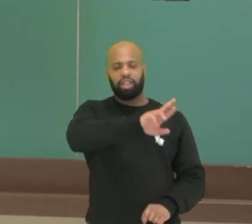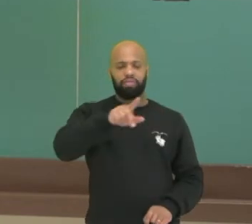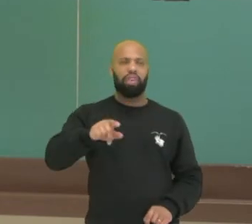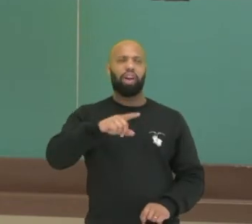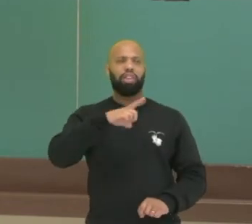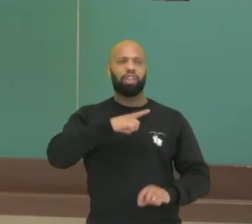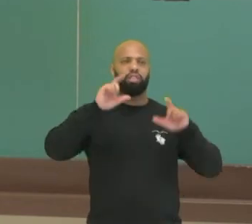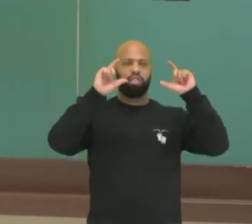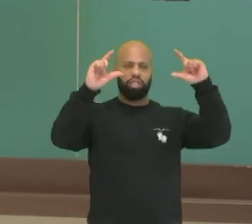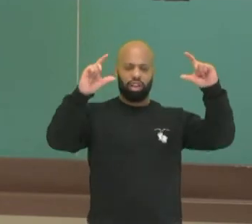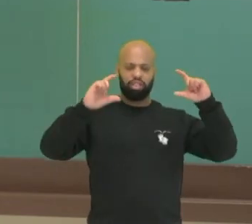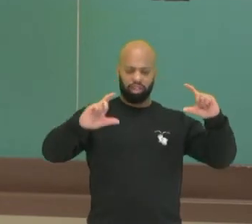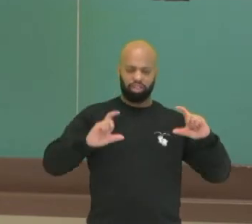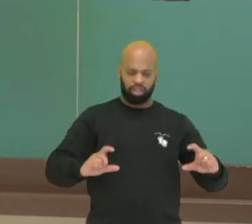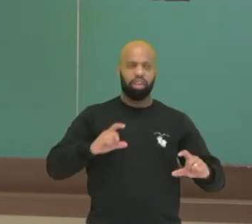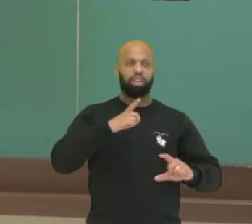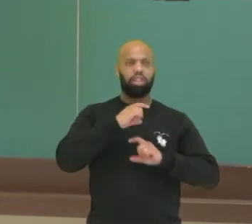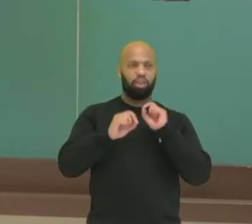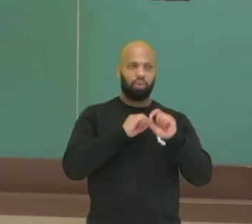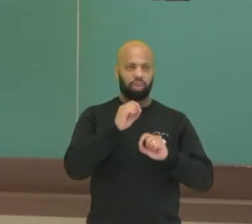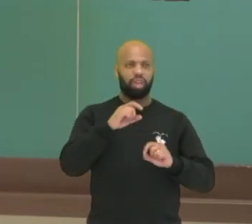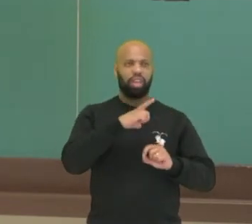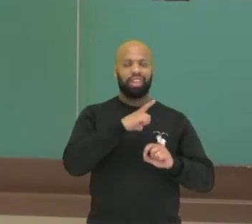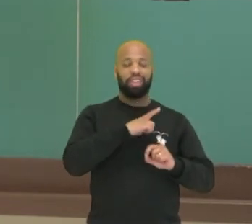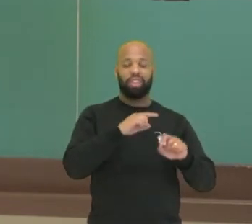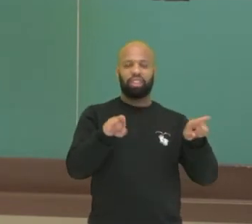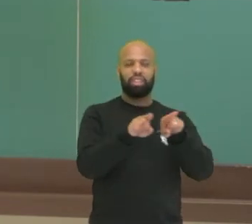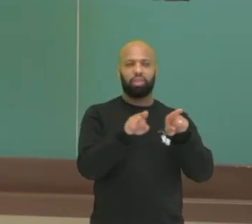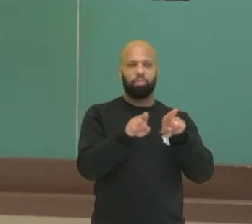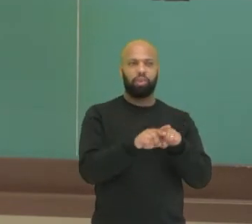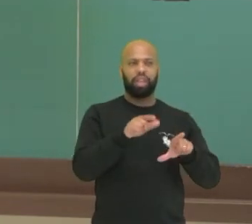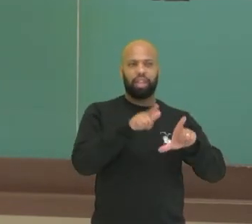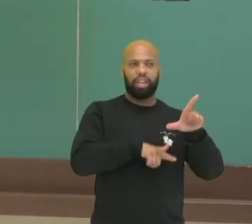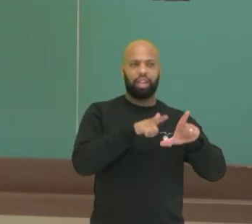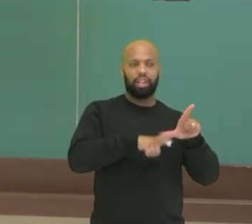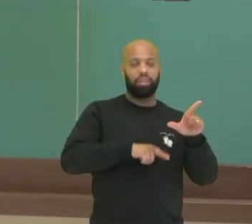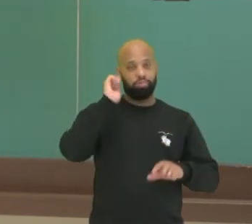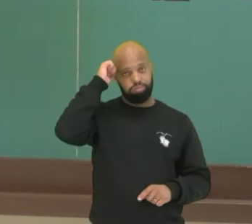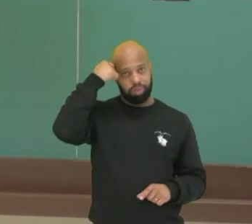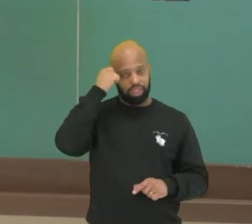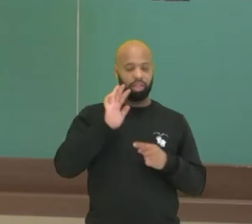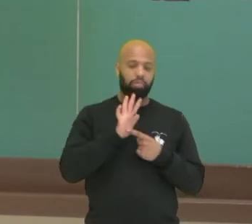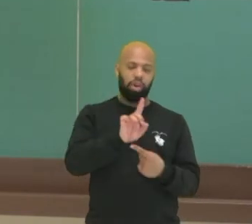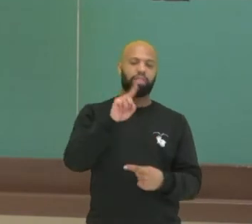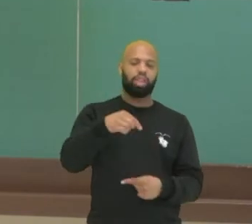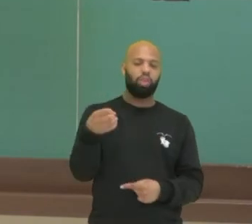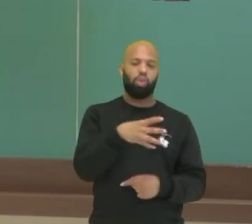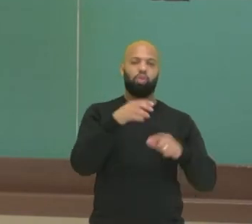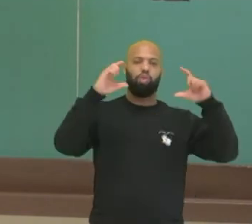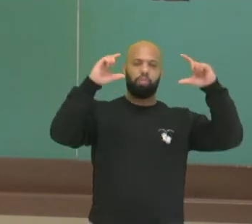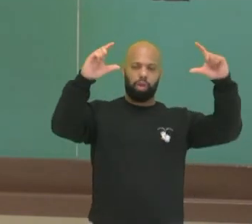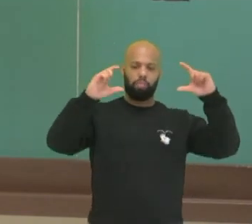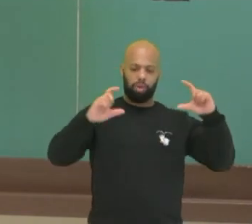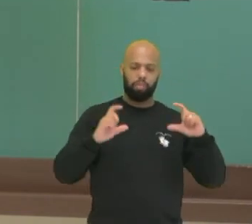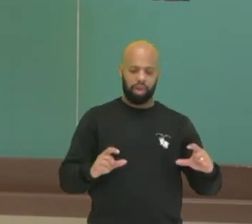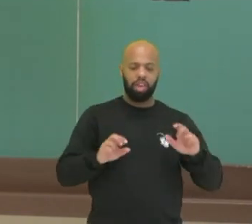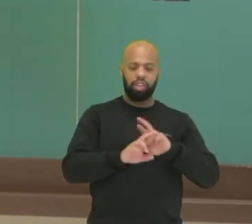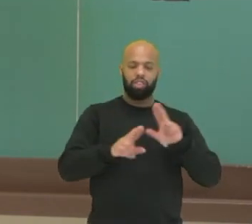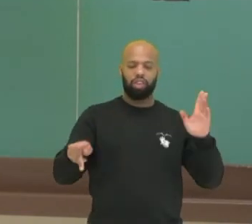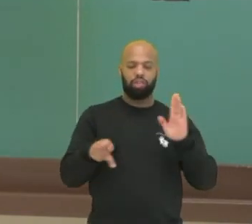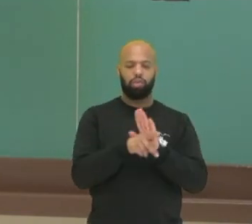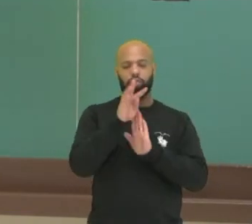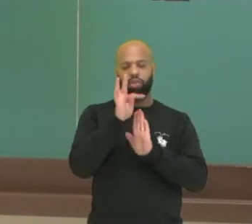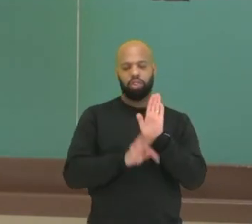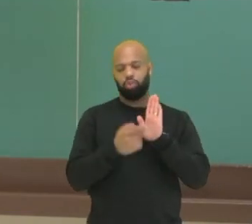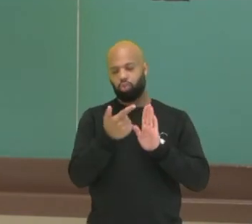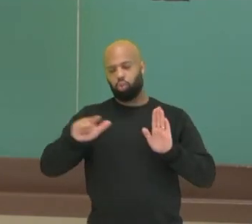tópicos, os tópicos eles estão grafados com, as letras estão em negrito, o que destaca e diferencia do restante do corpo do